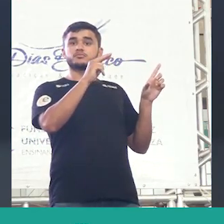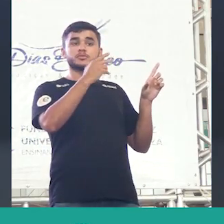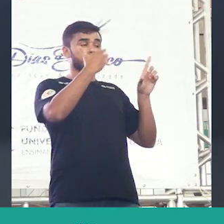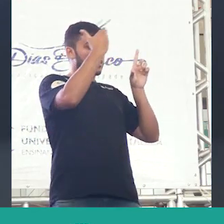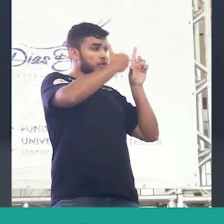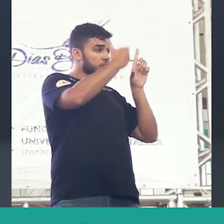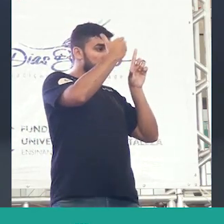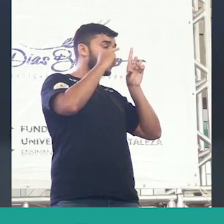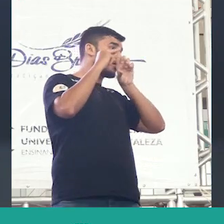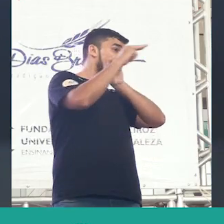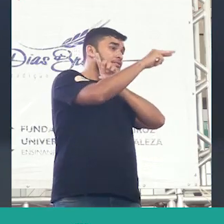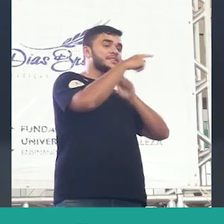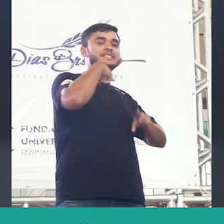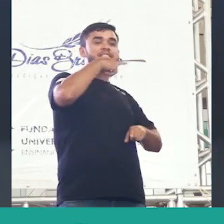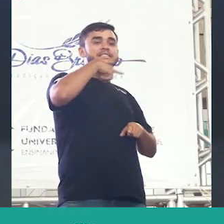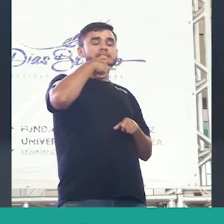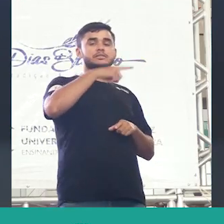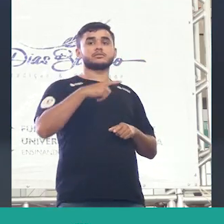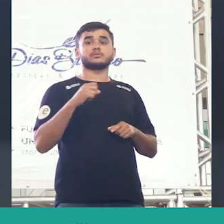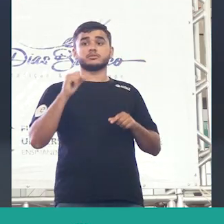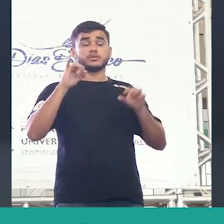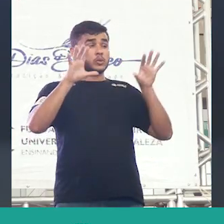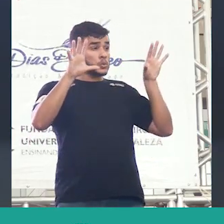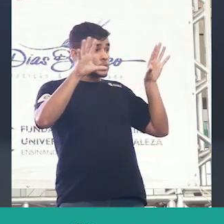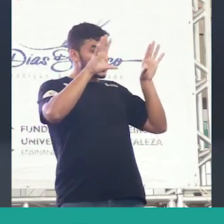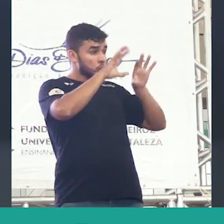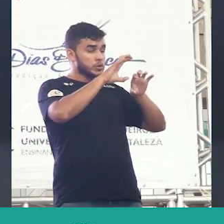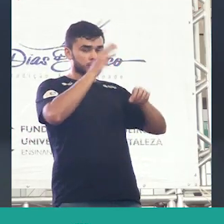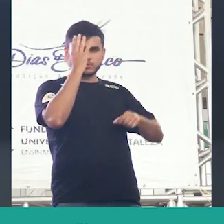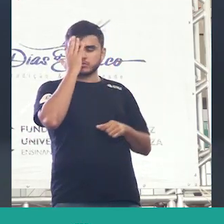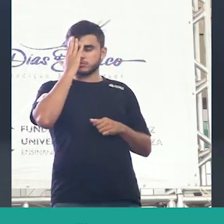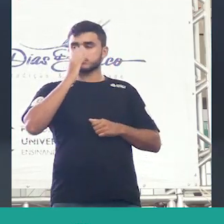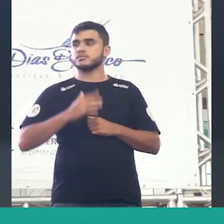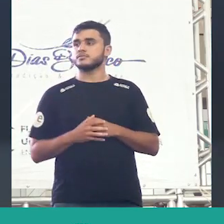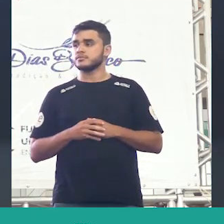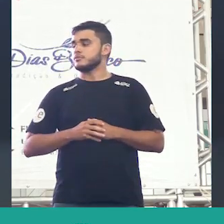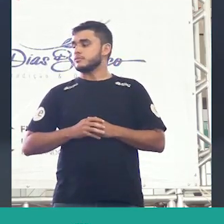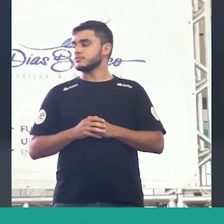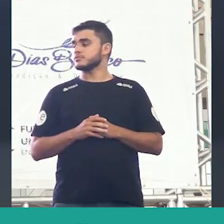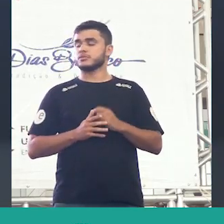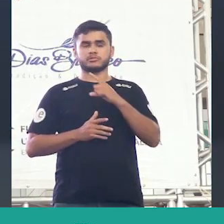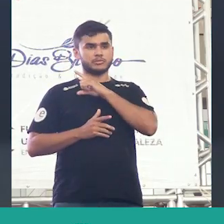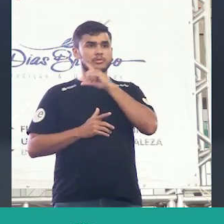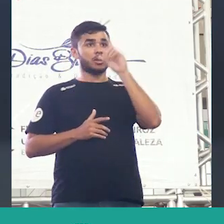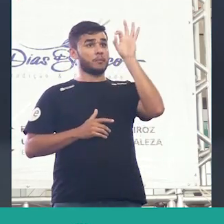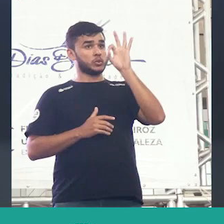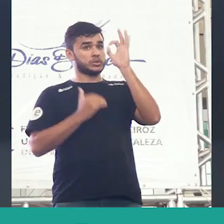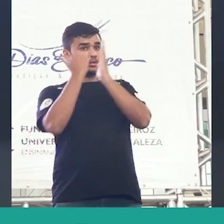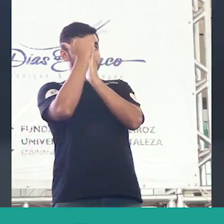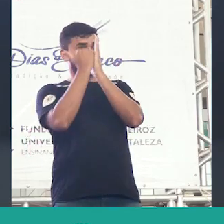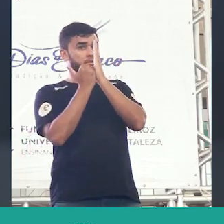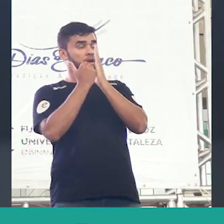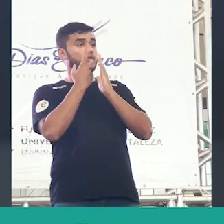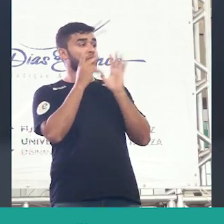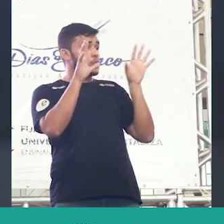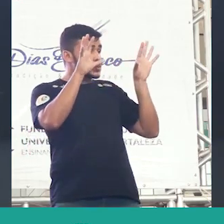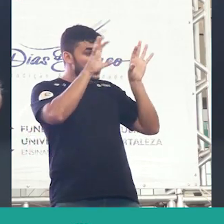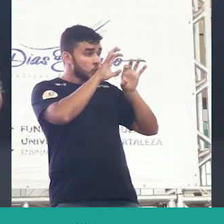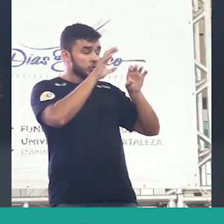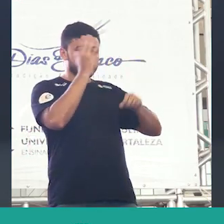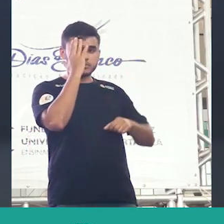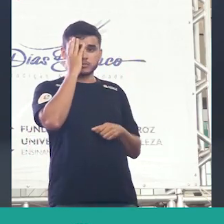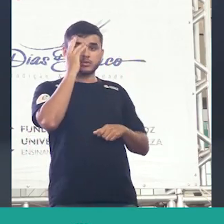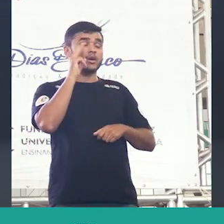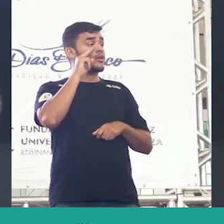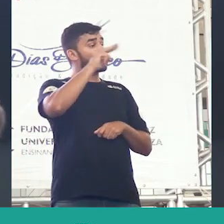Quanto menor a porcentagem, mais escuro. Ai, Arodinho. Então essa transparência é